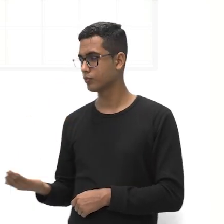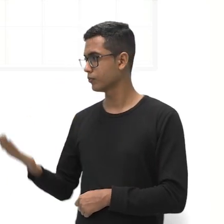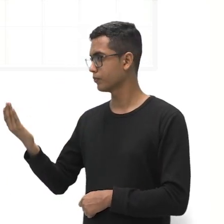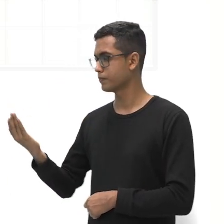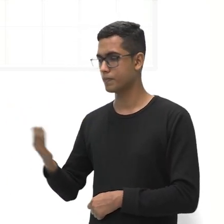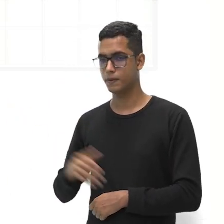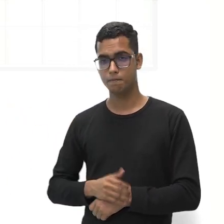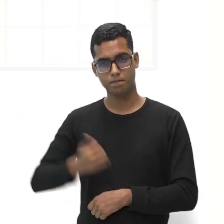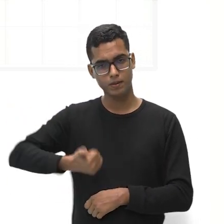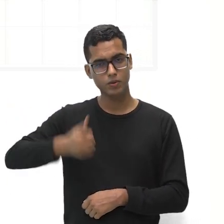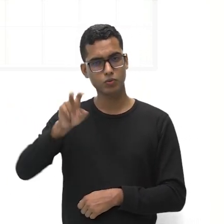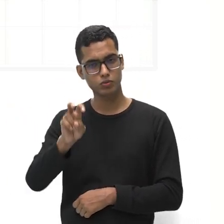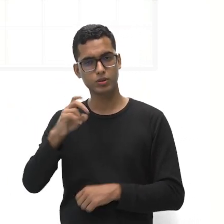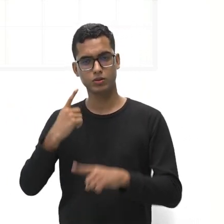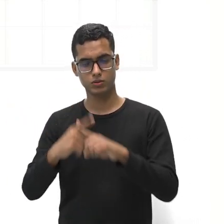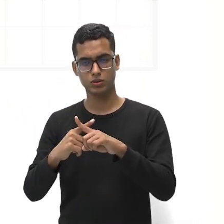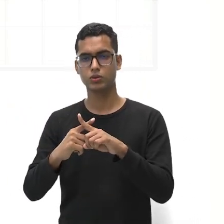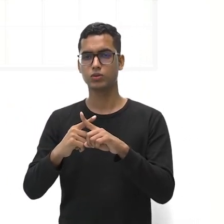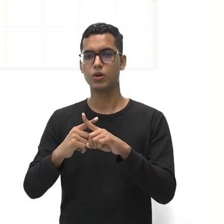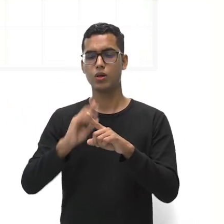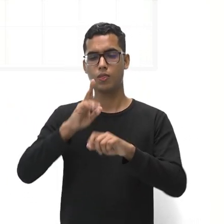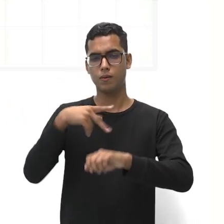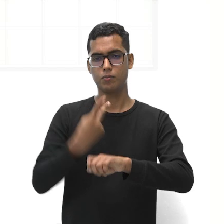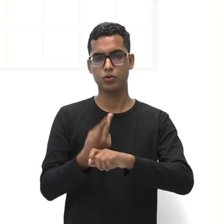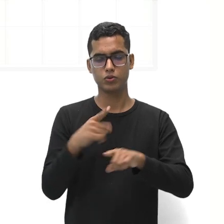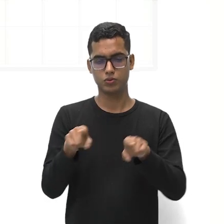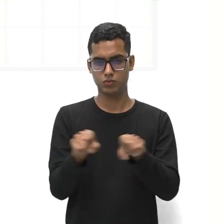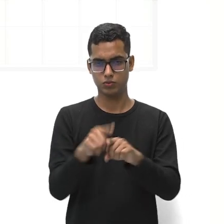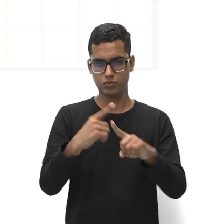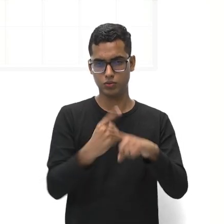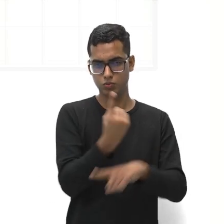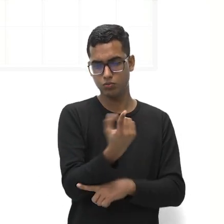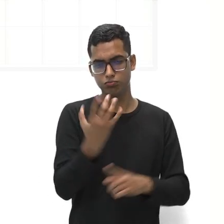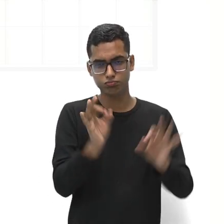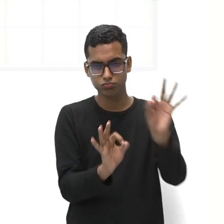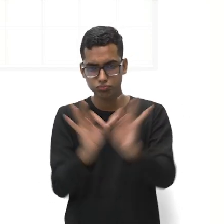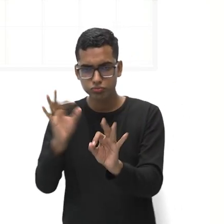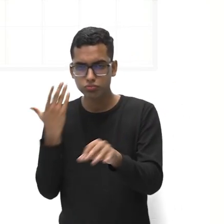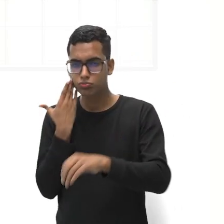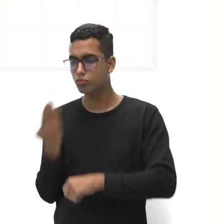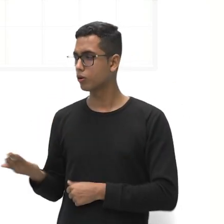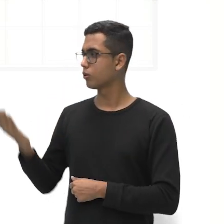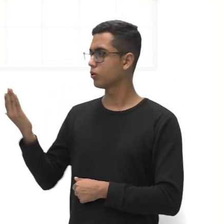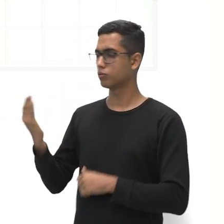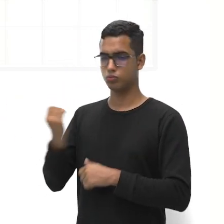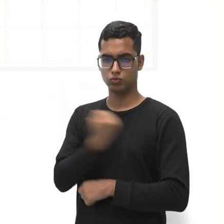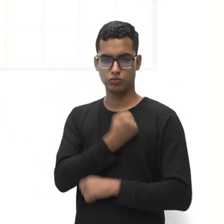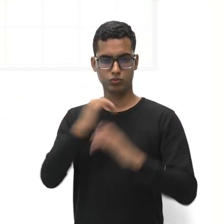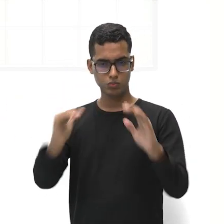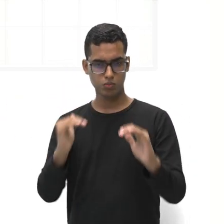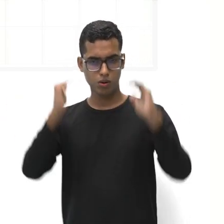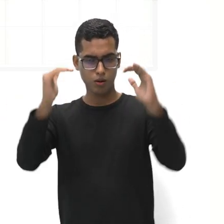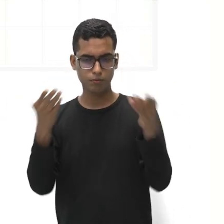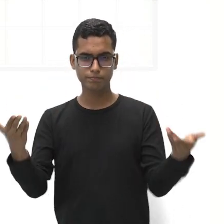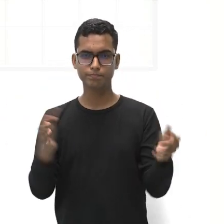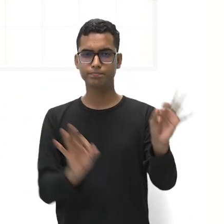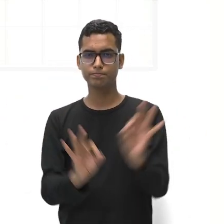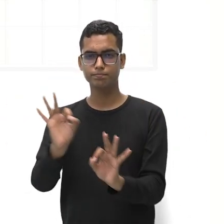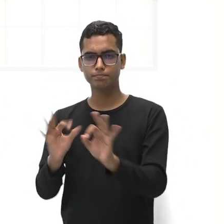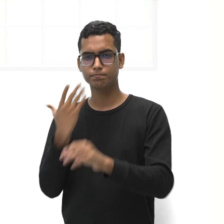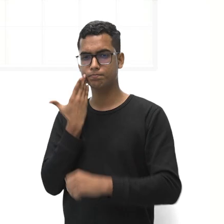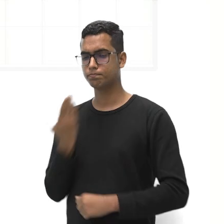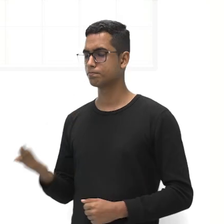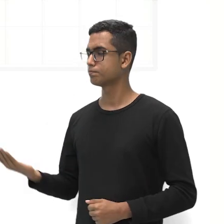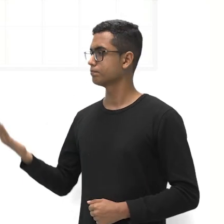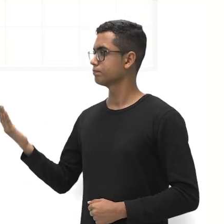5. Então eu vou ter 5, certo? 7 mais 5, 12, vai 1. 1